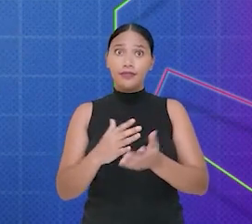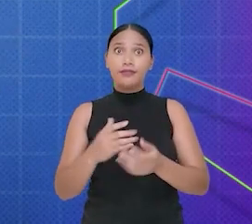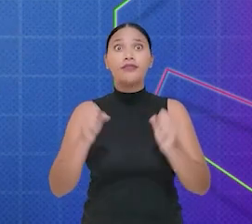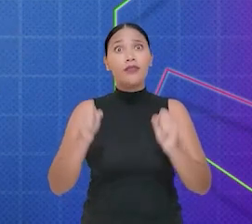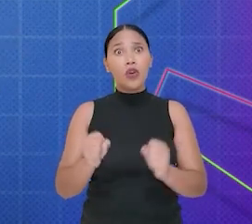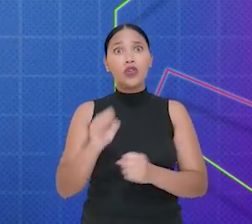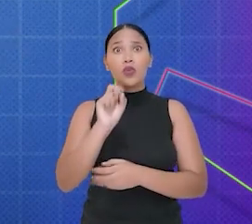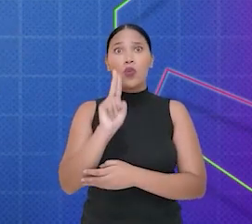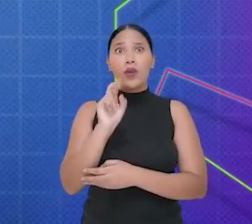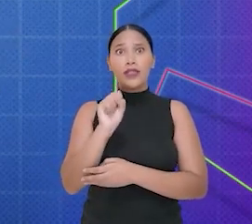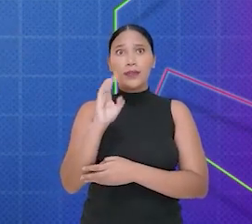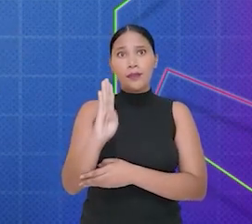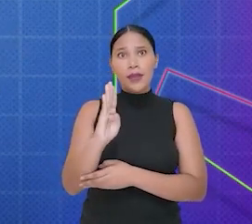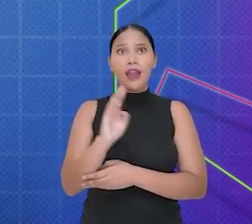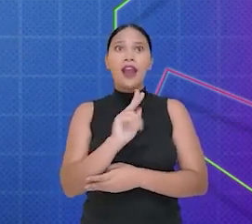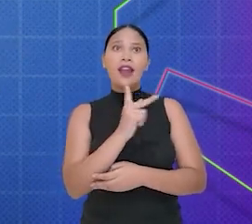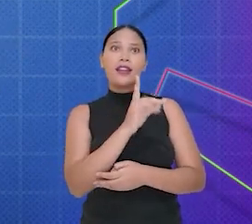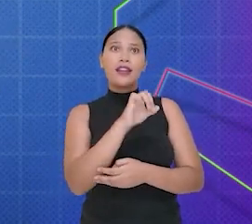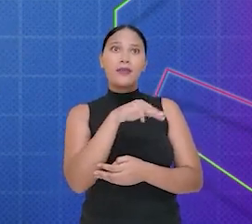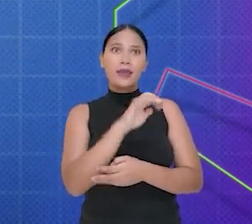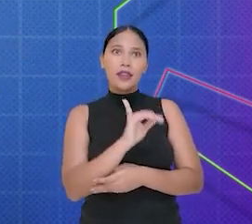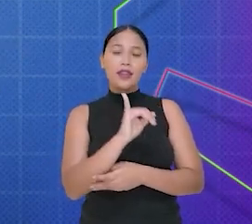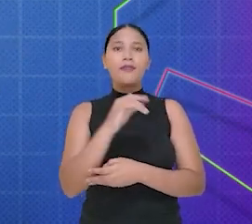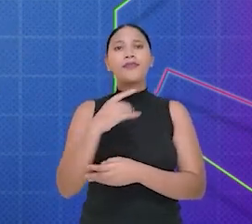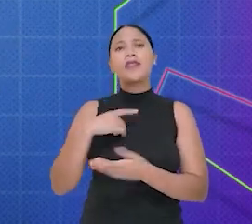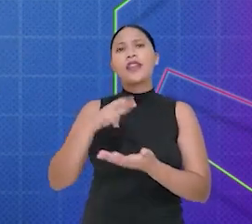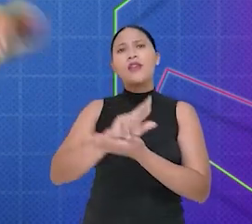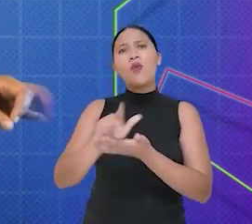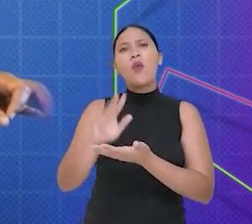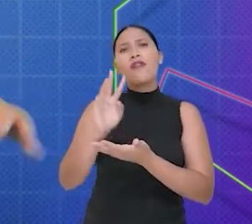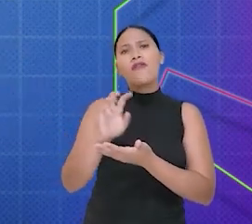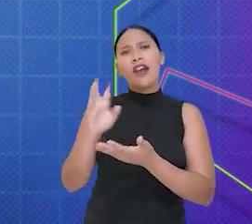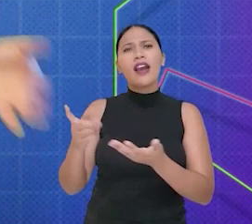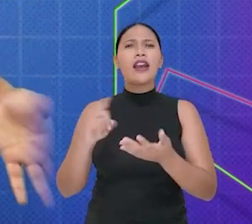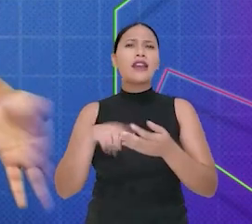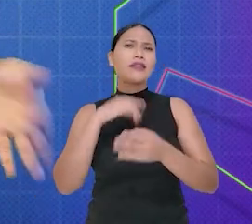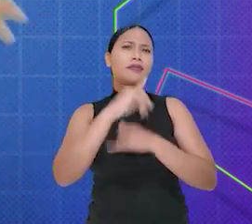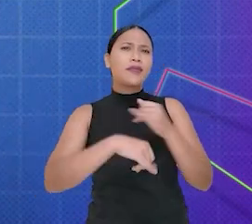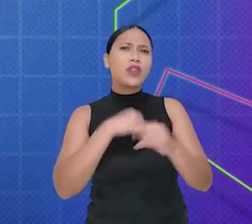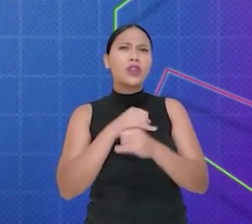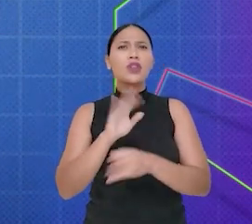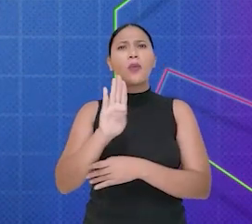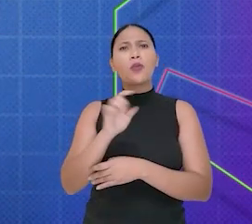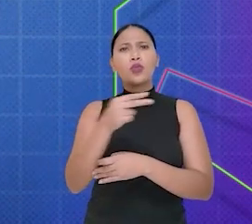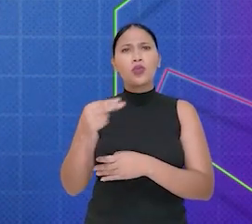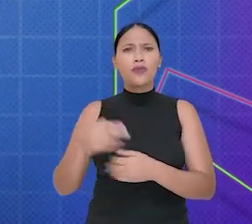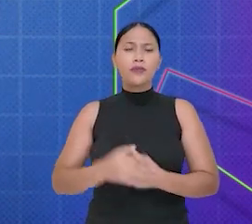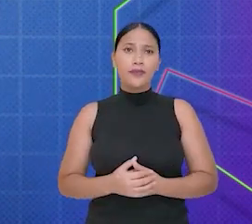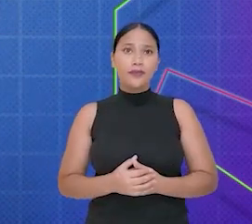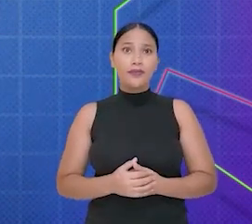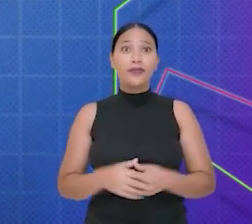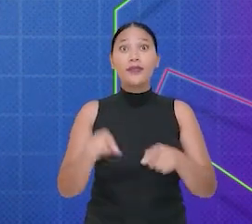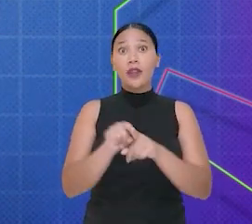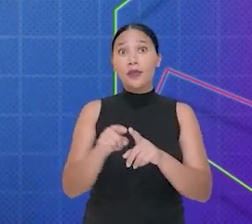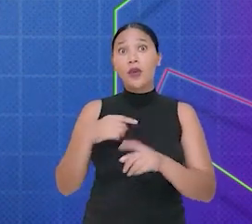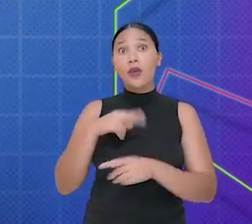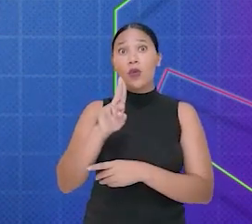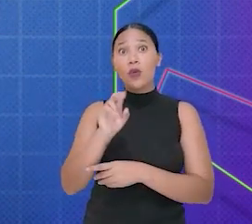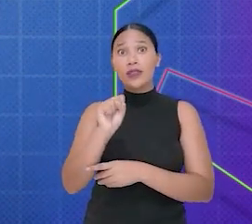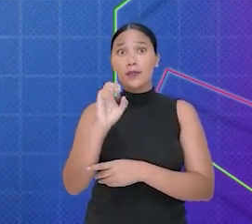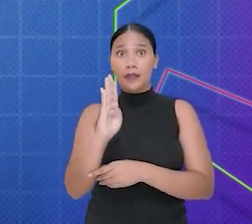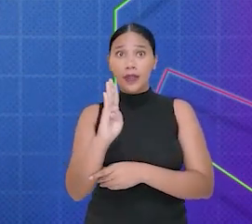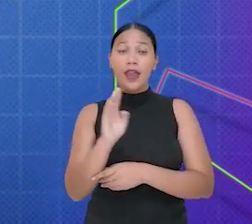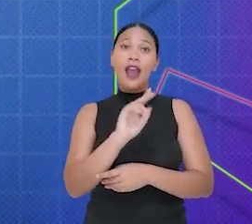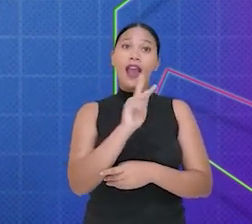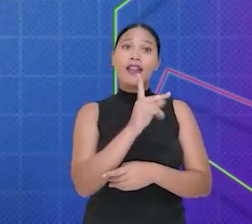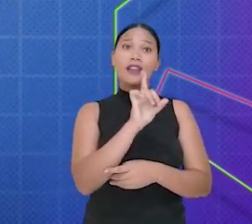diferentes tarefas. Podem ser USB, HDMI, Ethernet, Wi-Fi e Bluetooth. Conectores